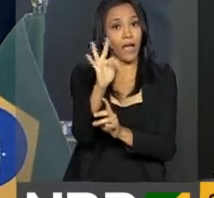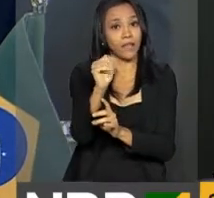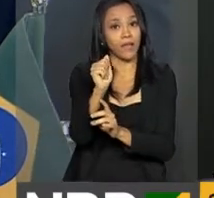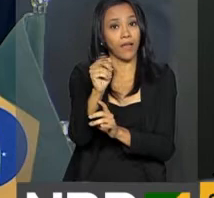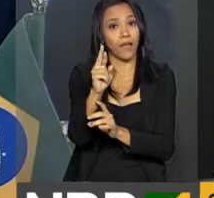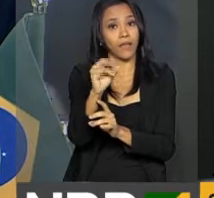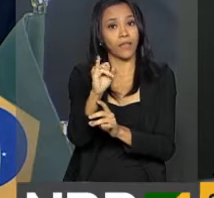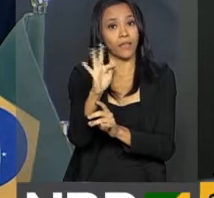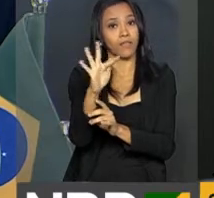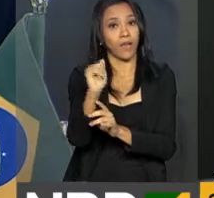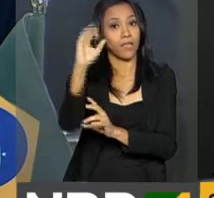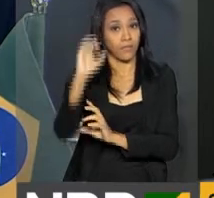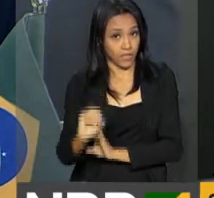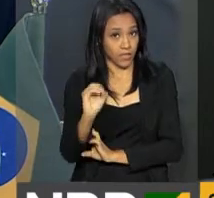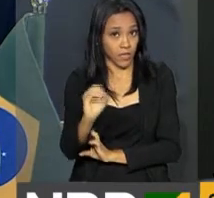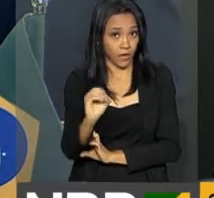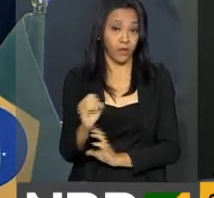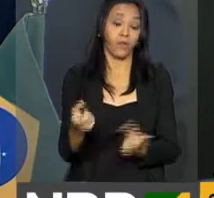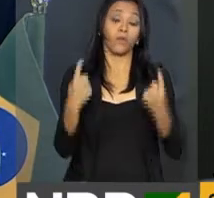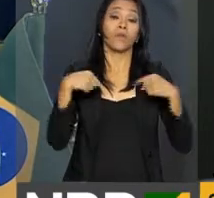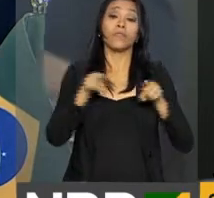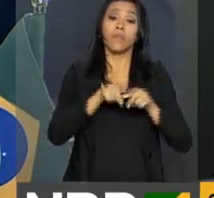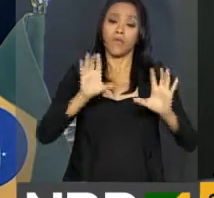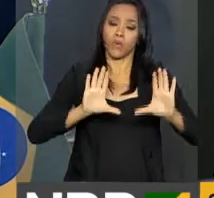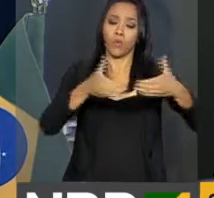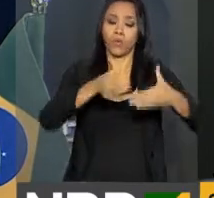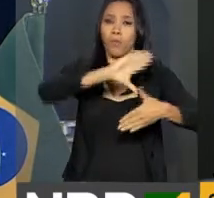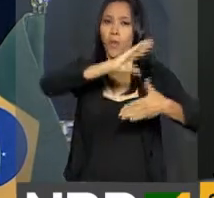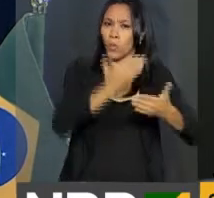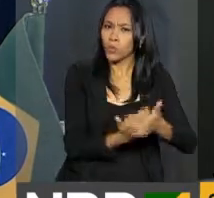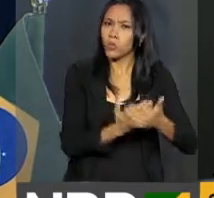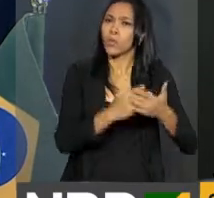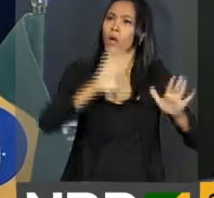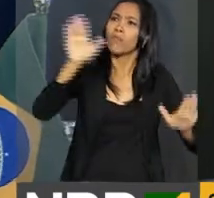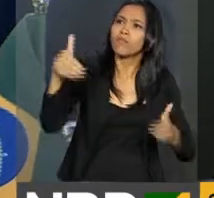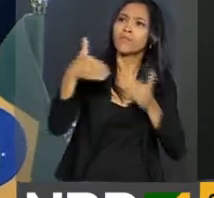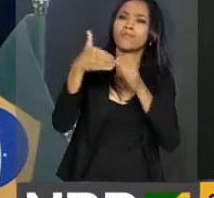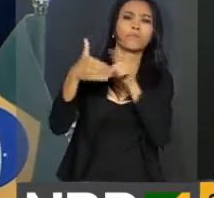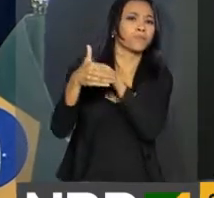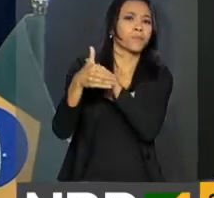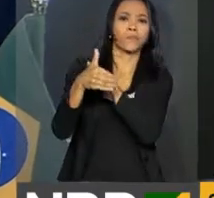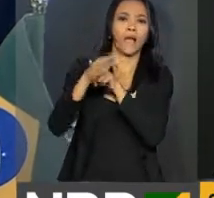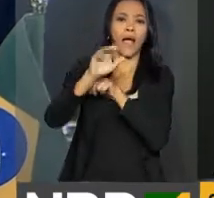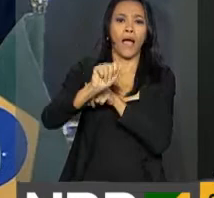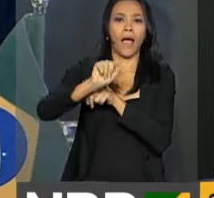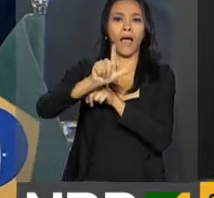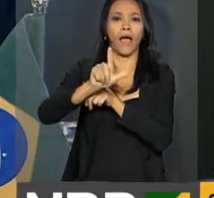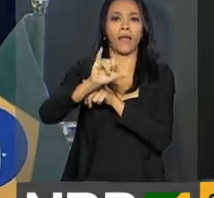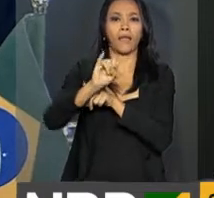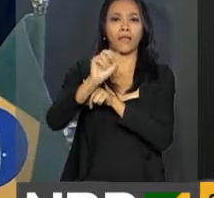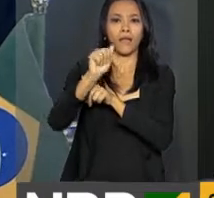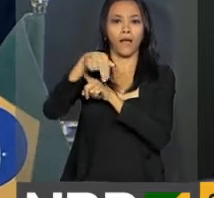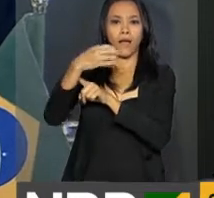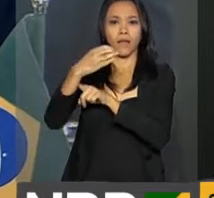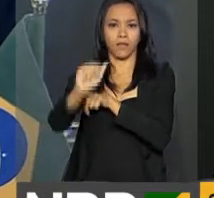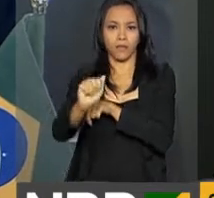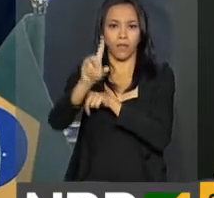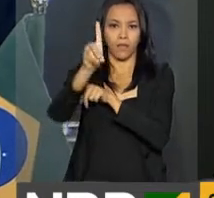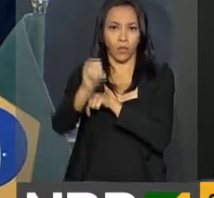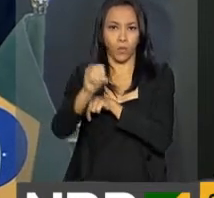ano, estreitamos os laços do Mercosul com a Aliança do Pacífico. Juntos, nossos